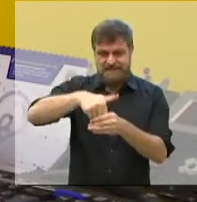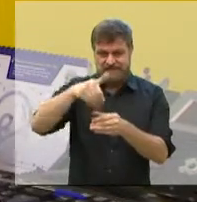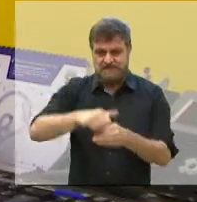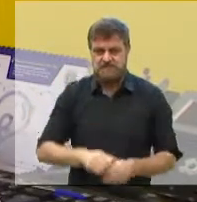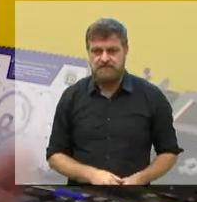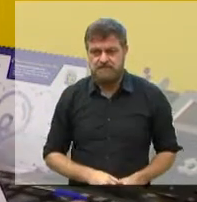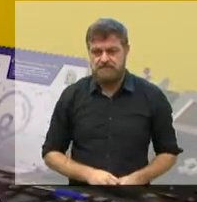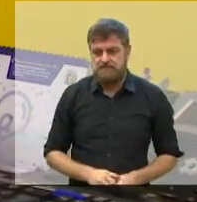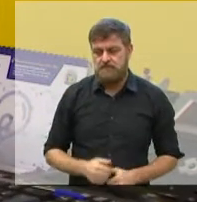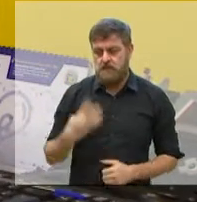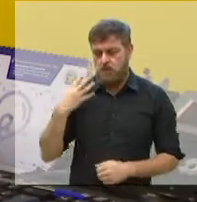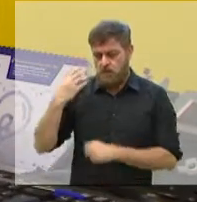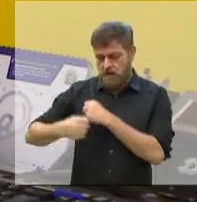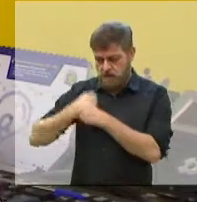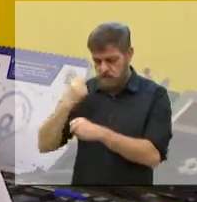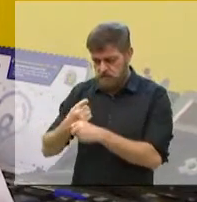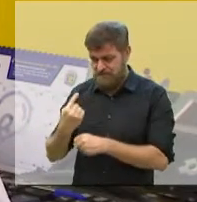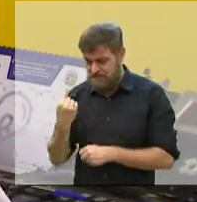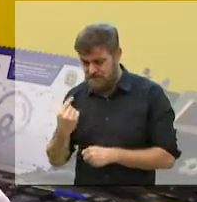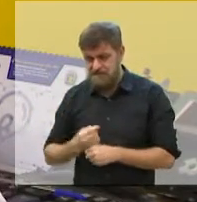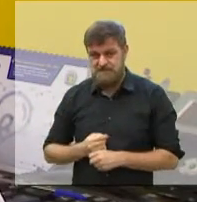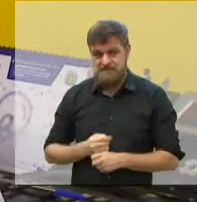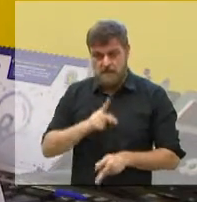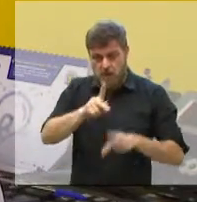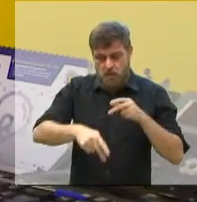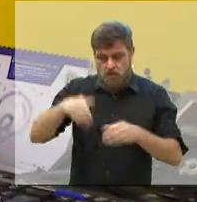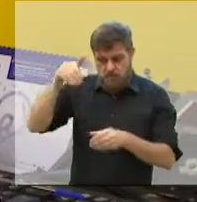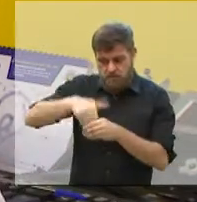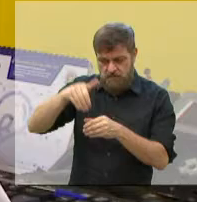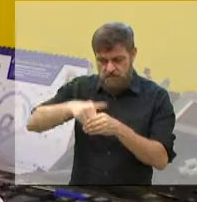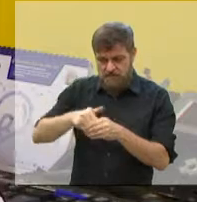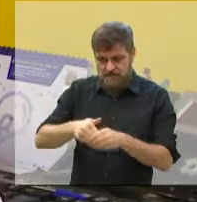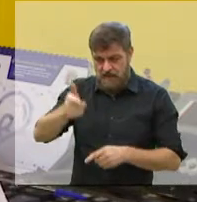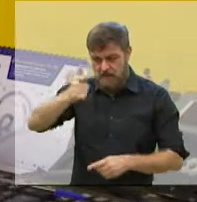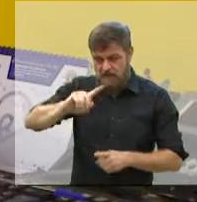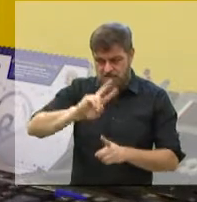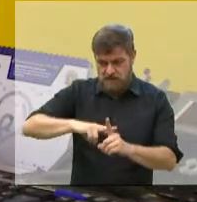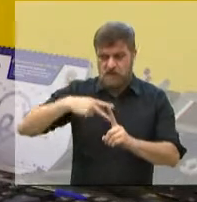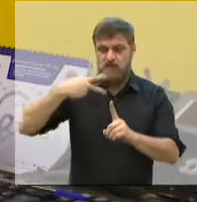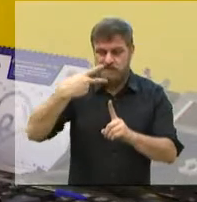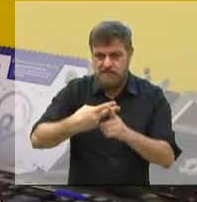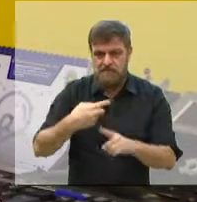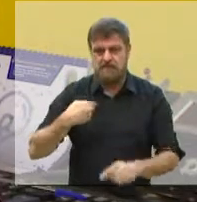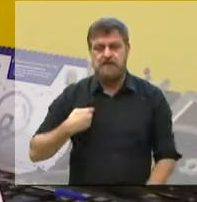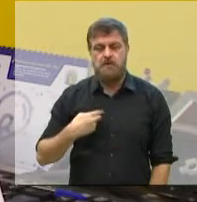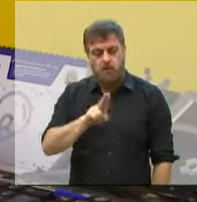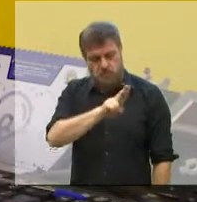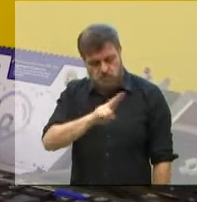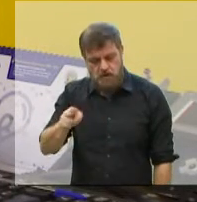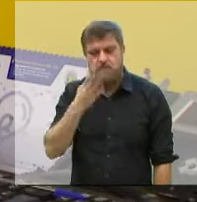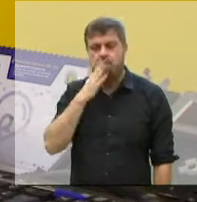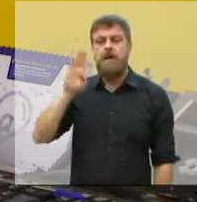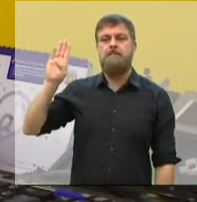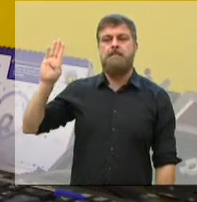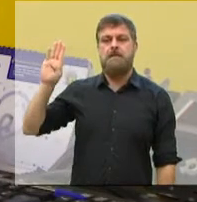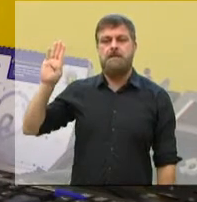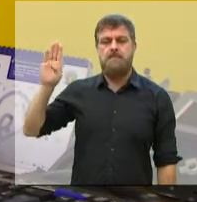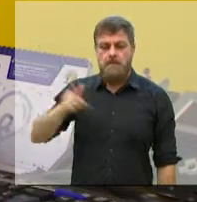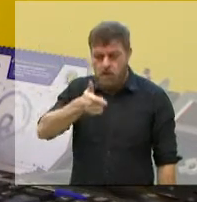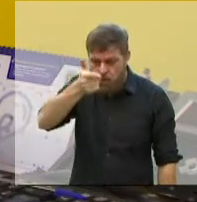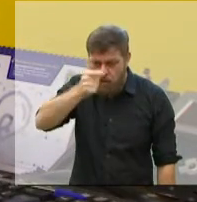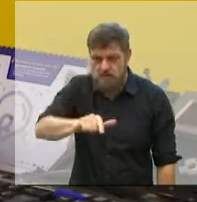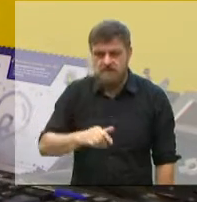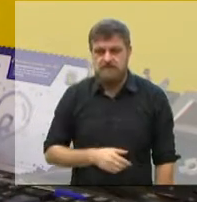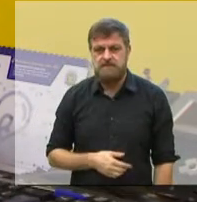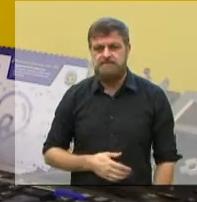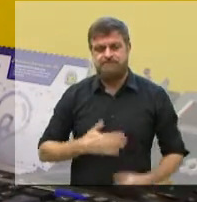você fez nos 4 anos, se você foi aprovado pela população, ou sim ou não. Coloquei o meu nome novamente na urna e,